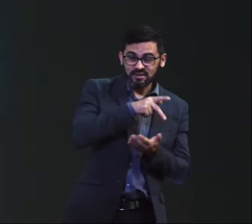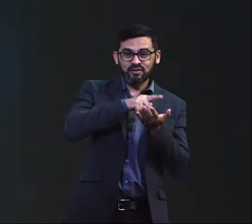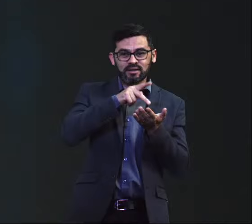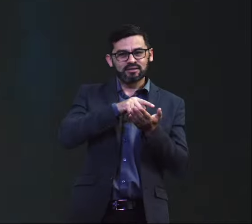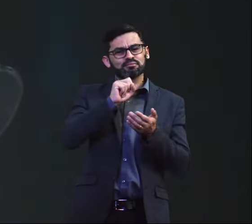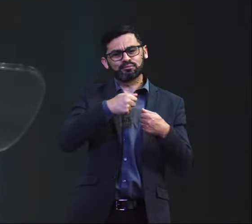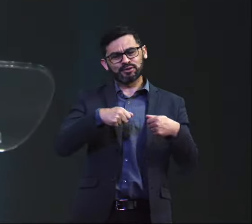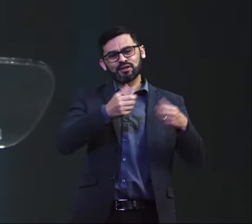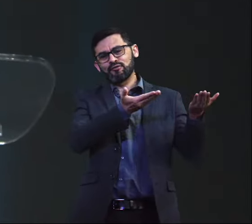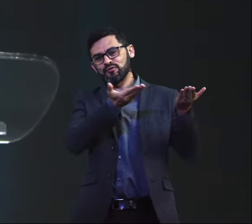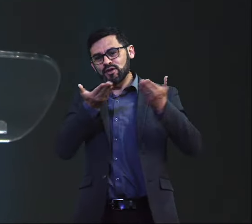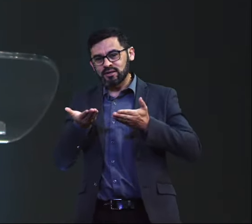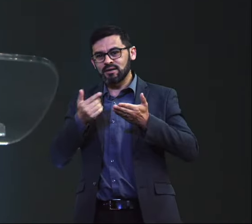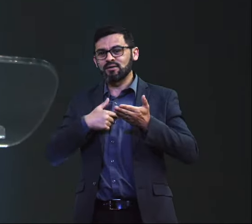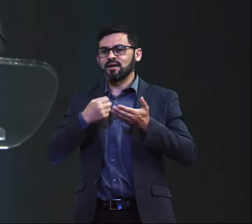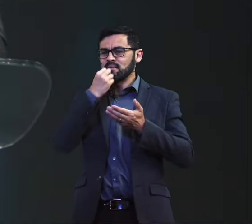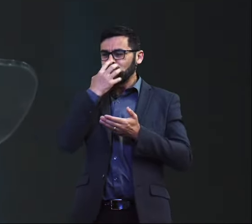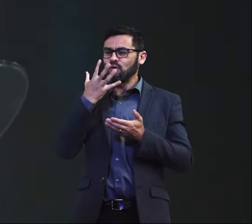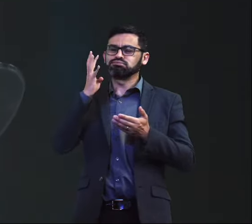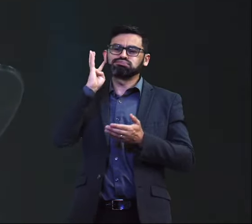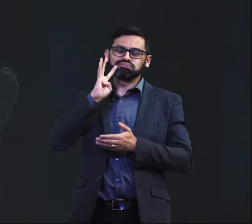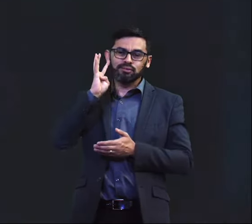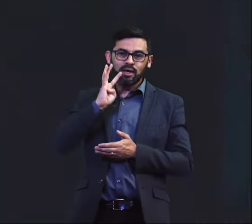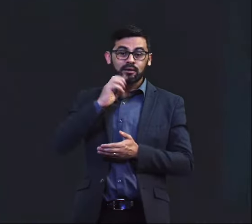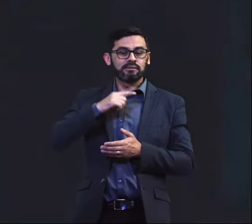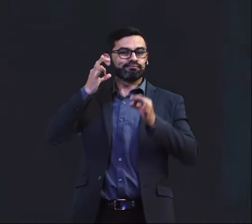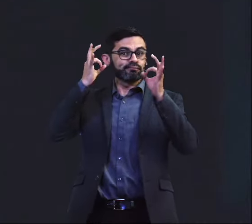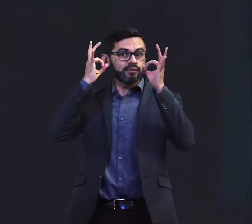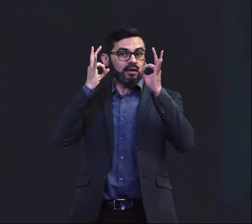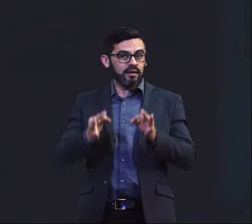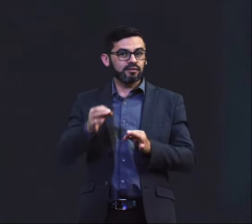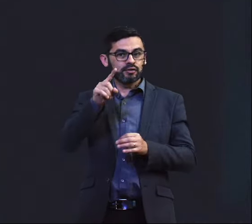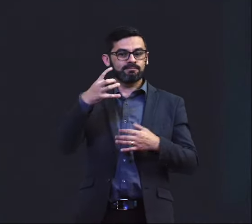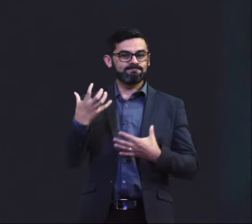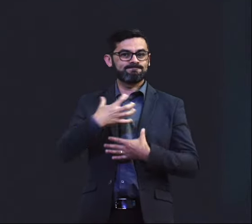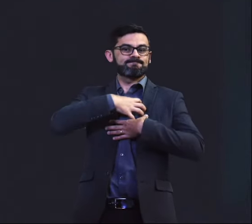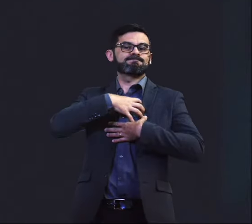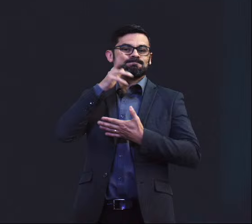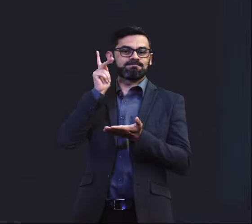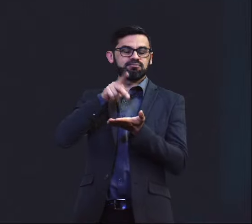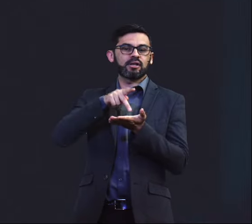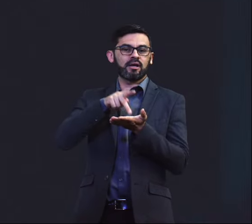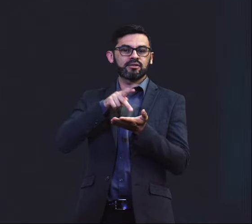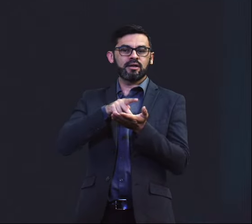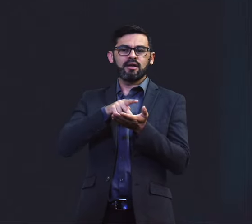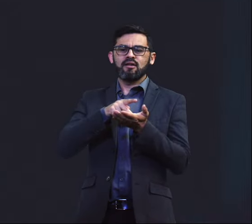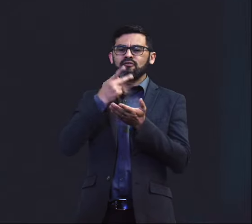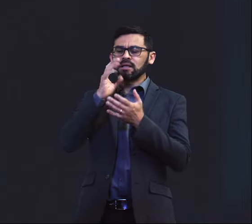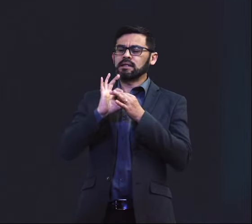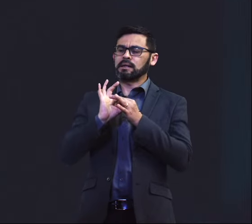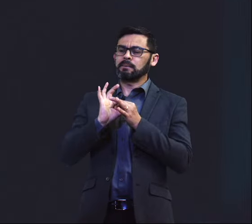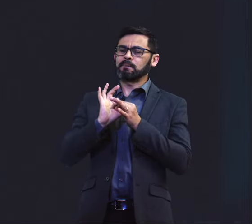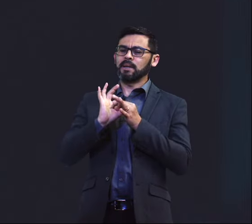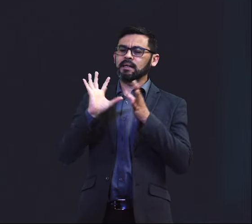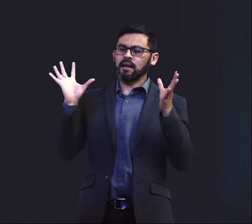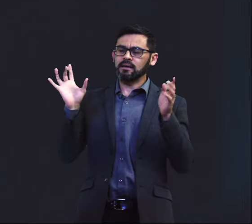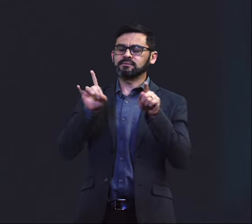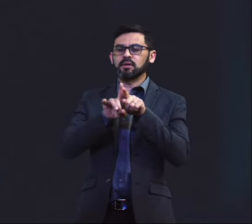têm que vir assistir, vale a pena. Eu tenho certeza que você vai ser impactado. Falar de liberdade,